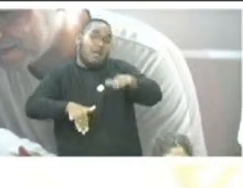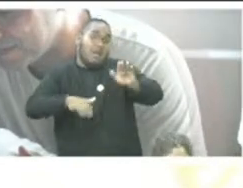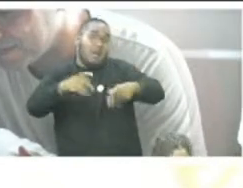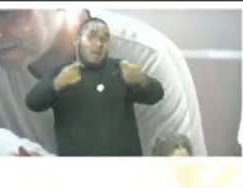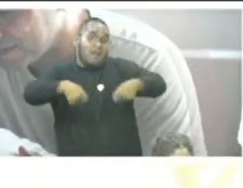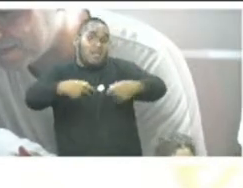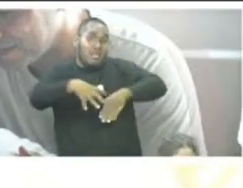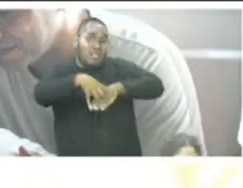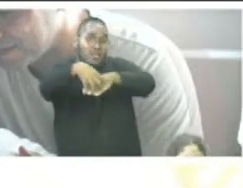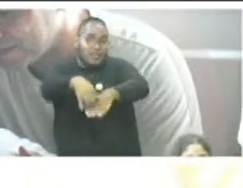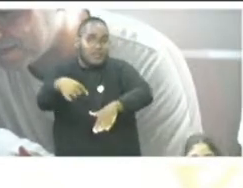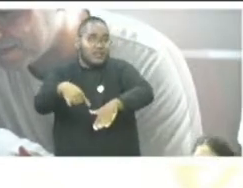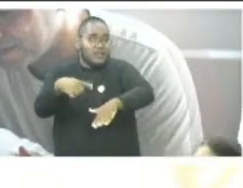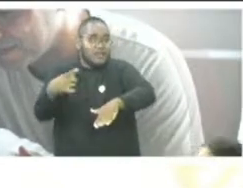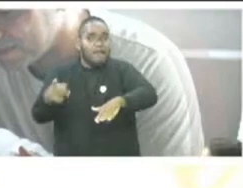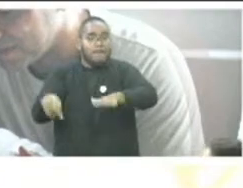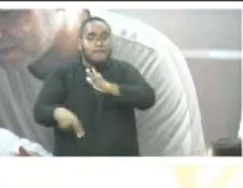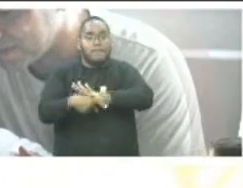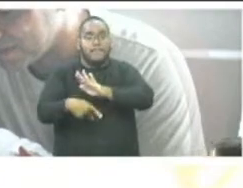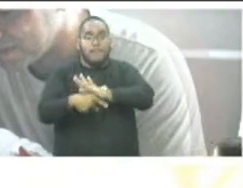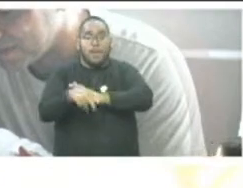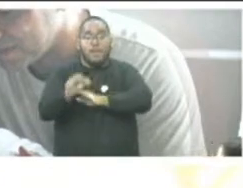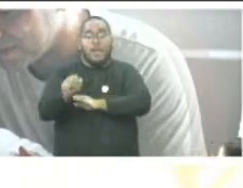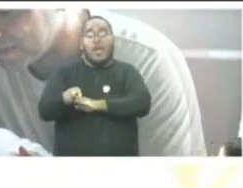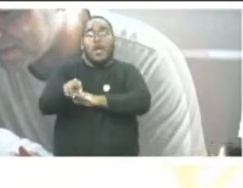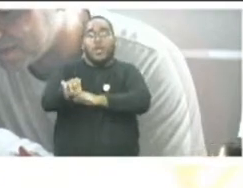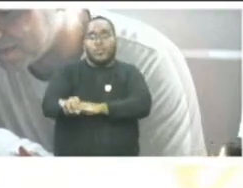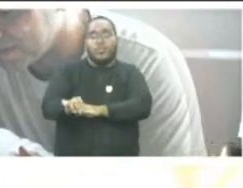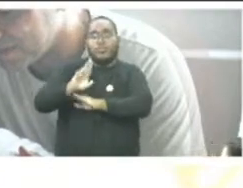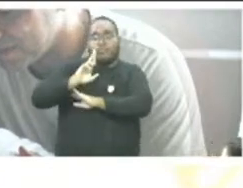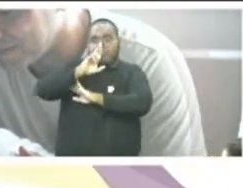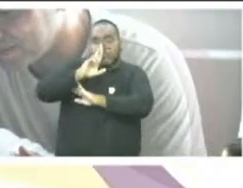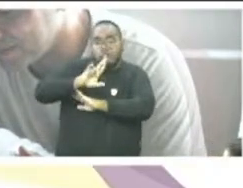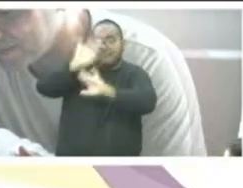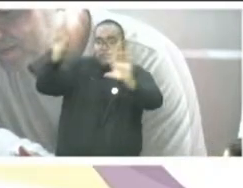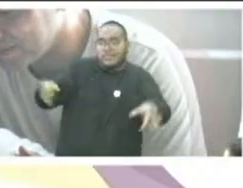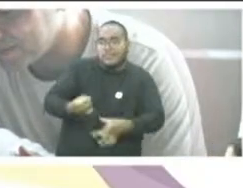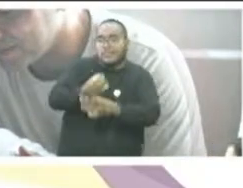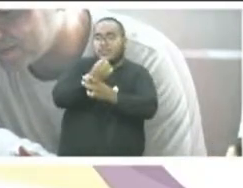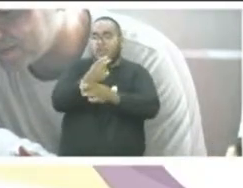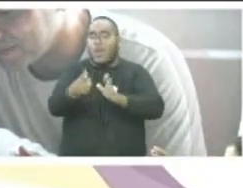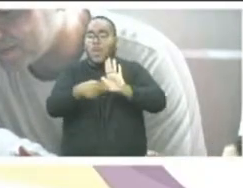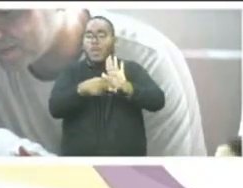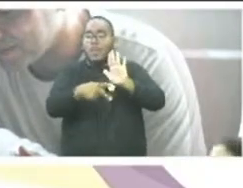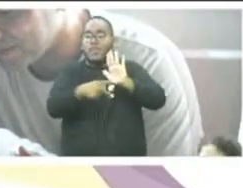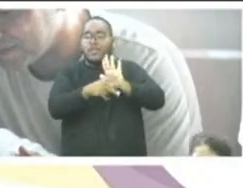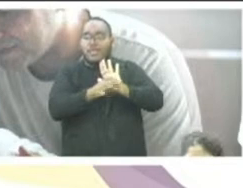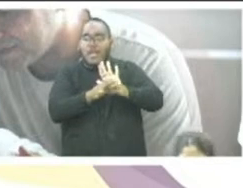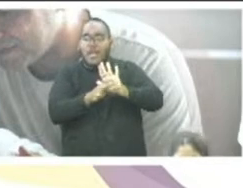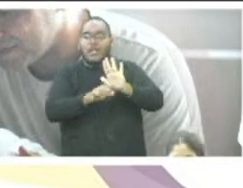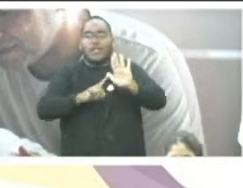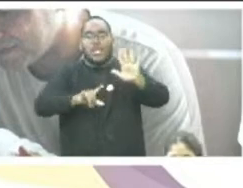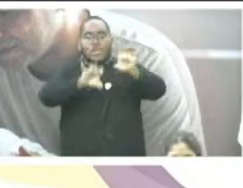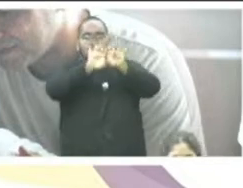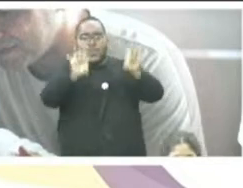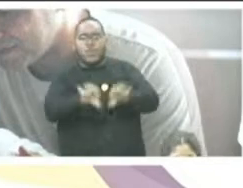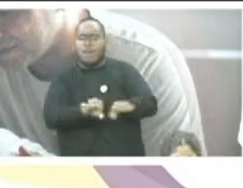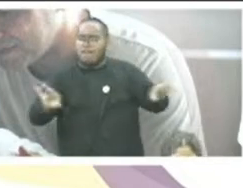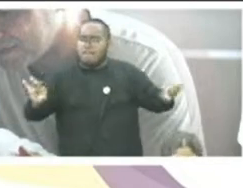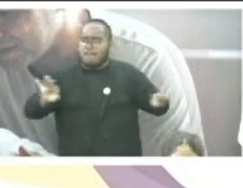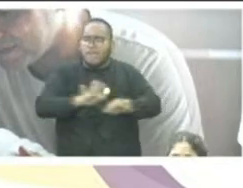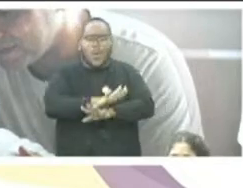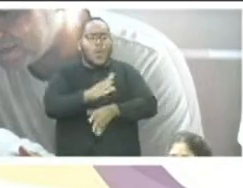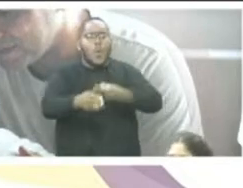transporte de alto risco seguro. Então, a nota técnica vai trazer toda a estruturação de como que deve